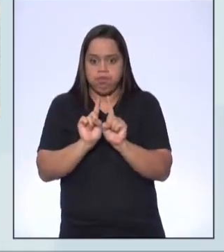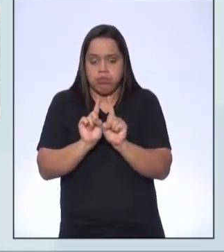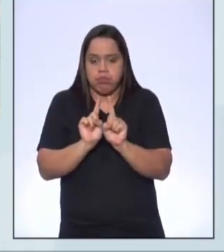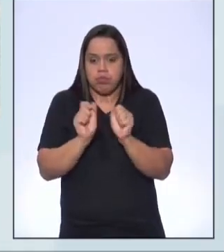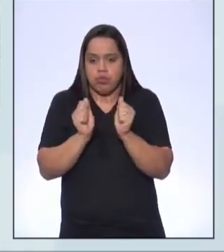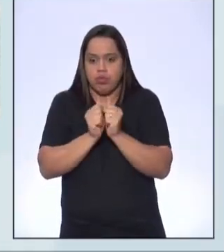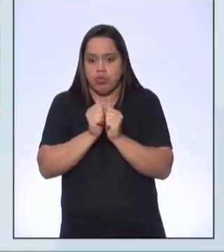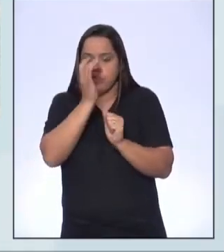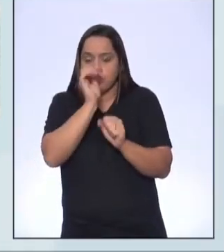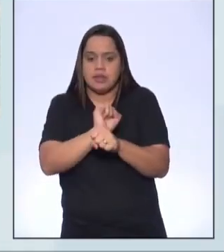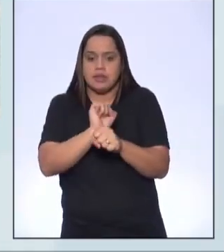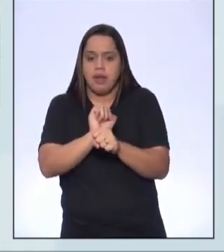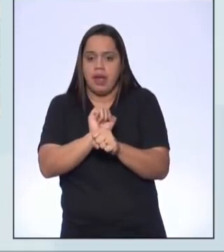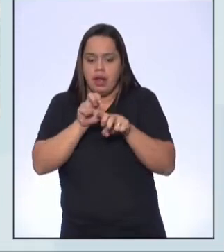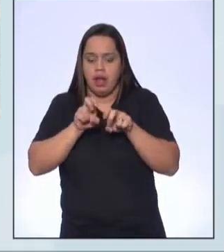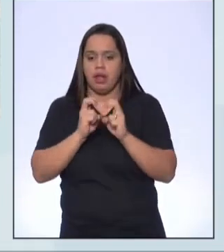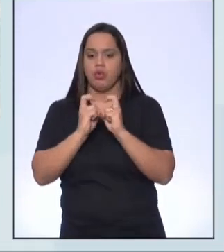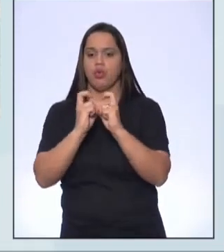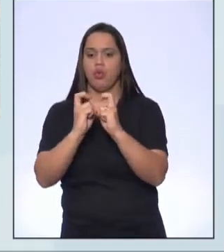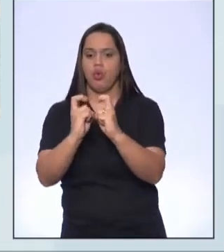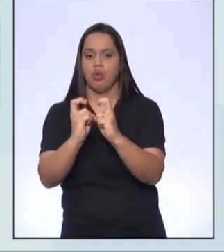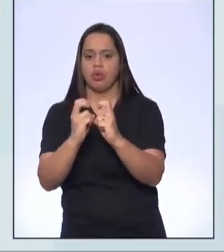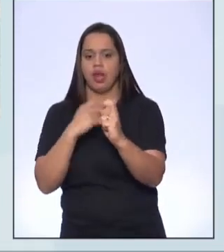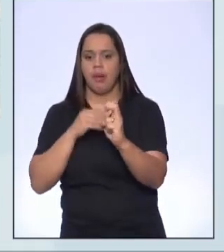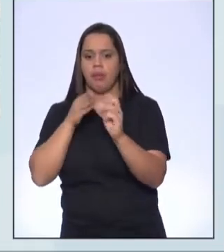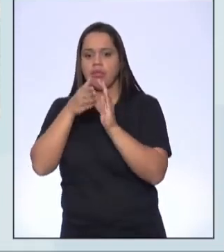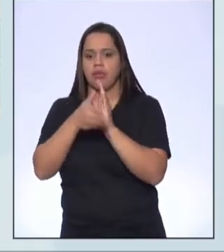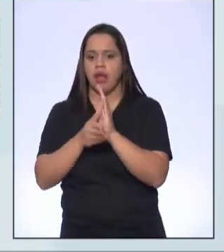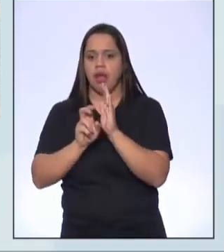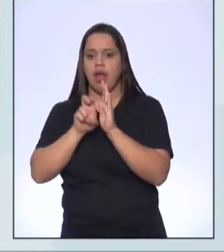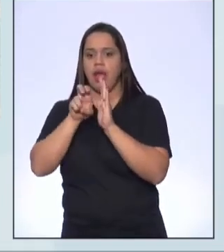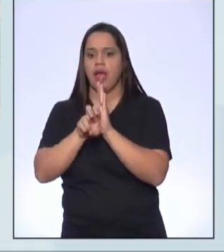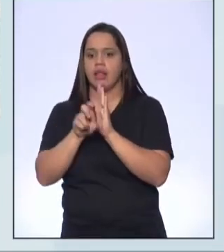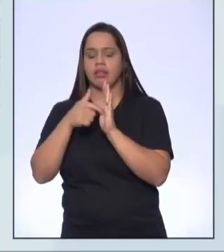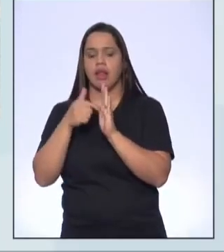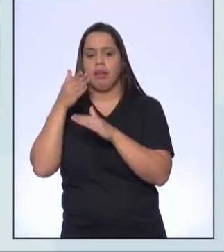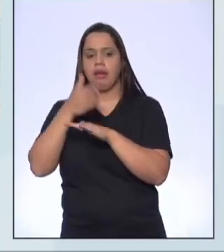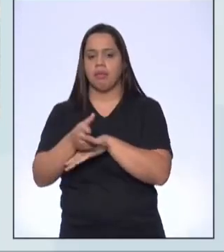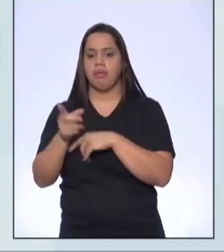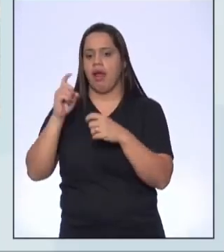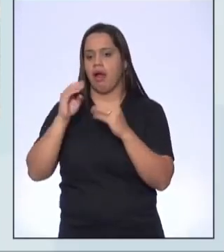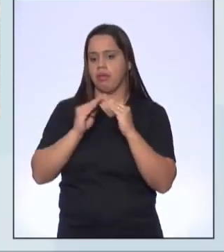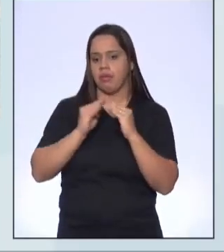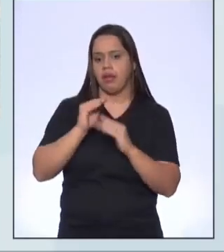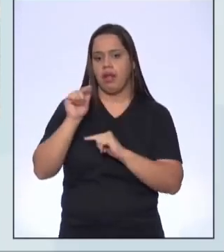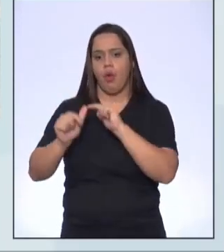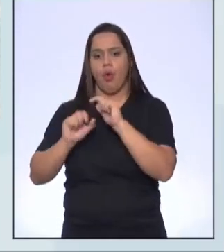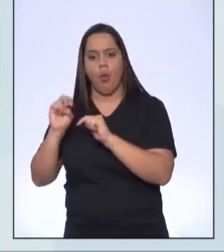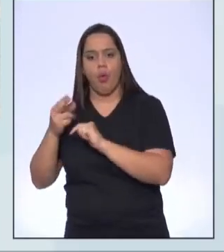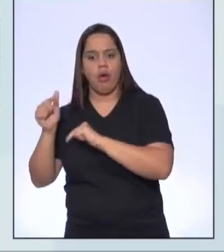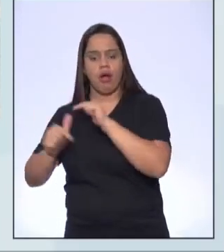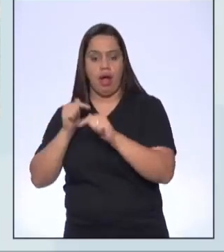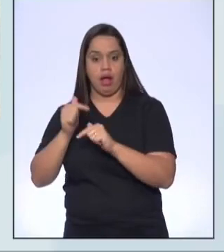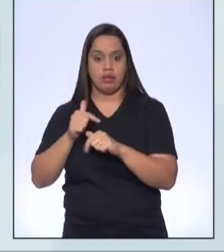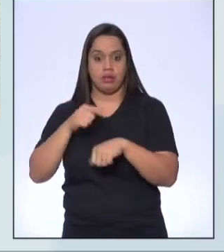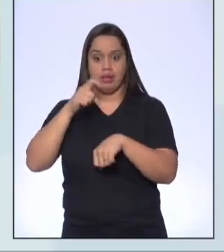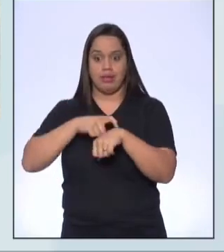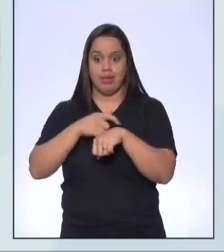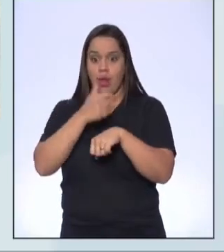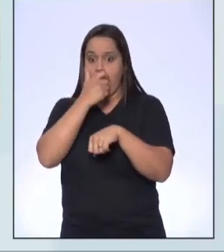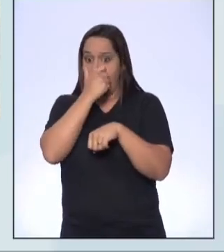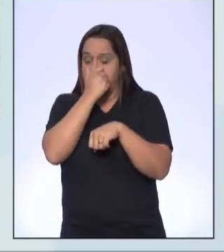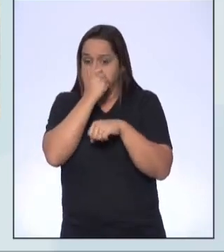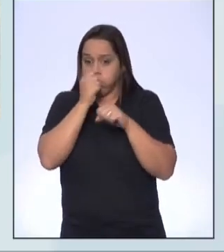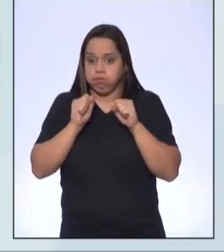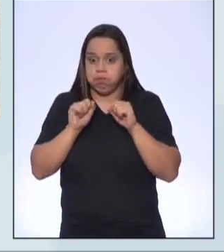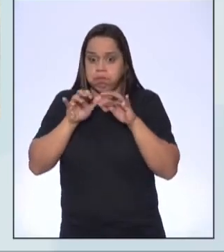Para provavelmente ir para suas casas ou para o trabalho. E isto também é uma denúncia, né? As pessoas se aglomerando num período de